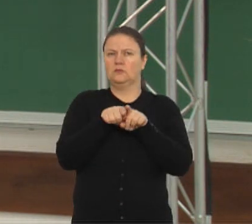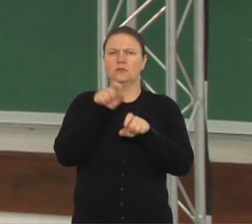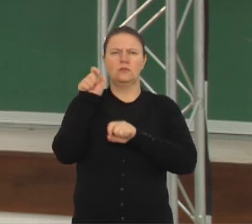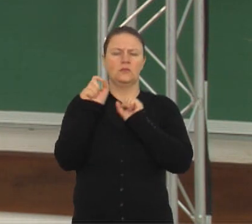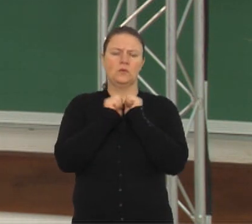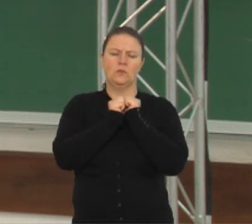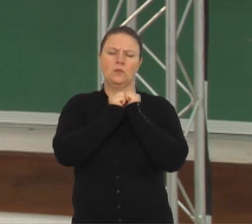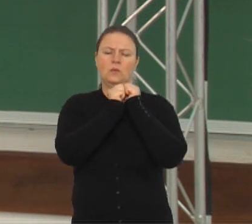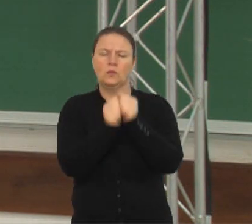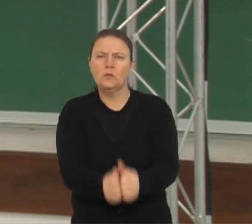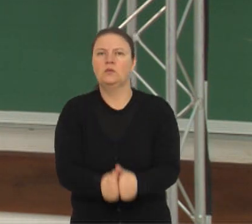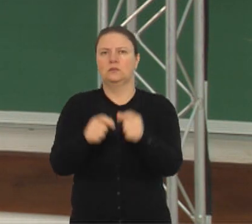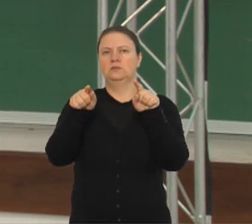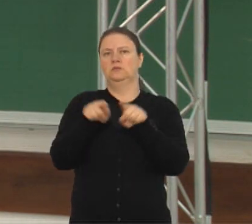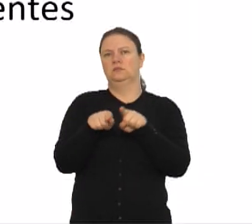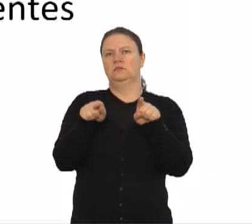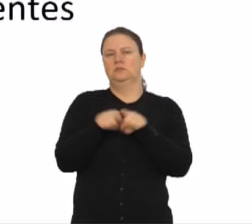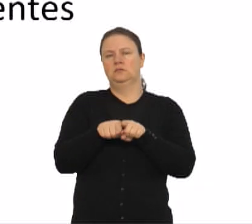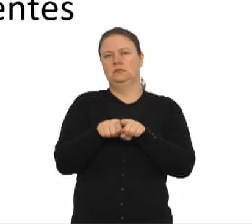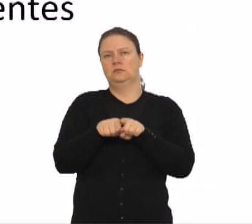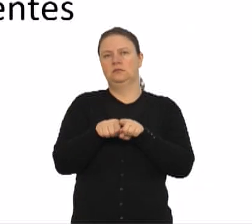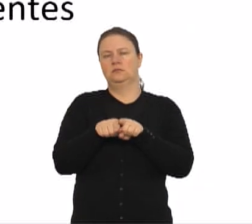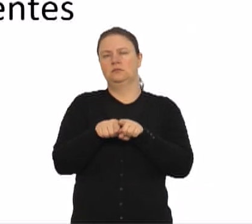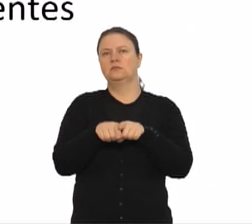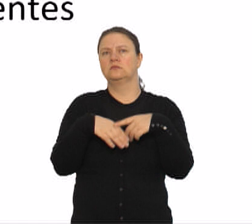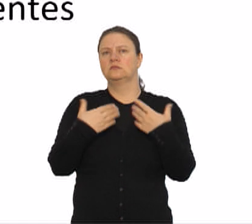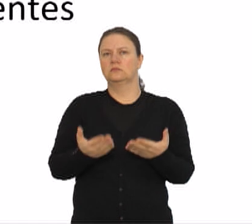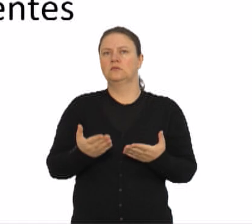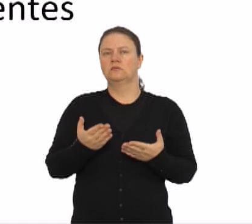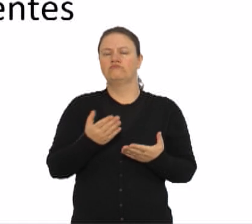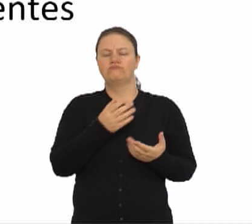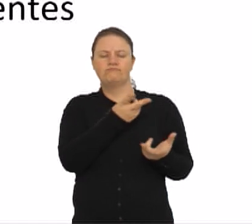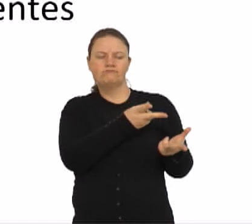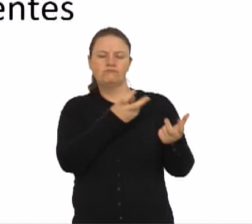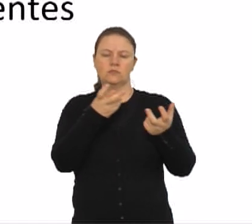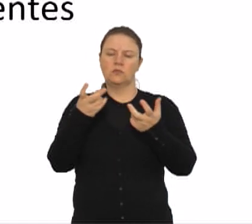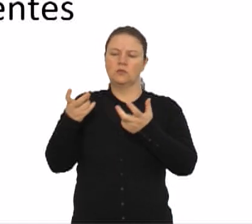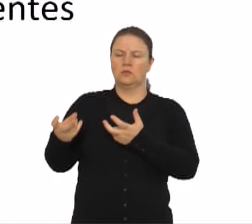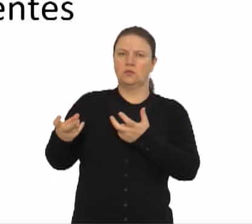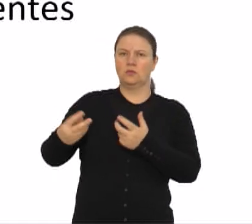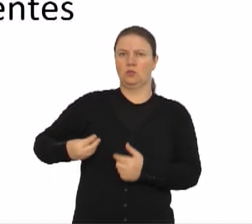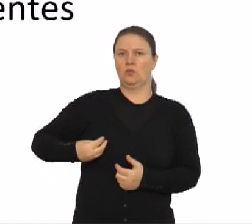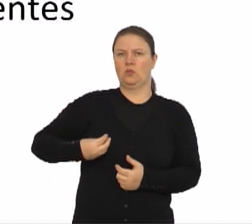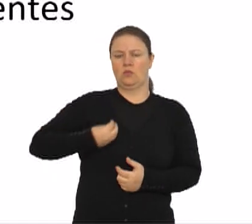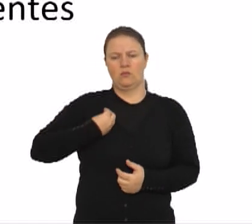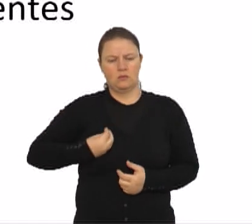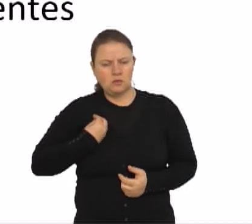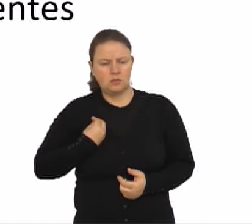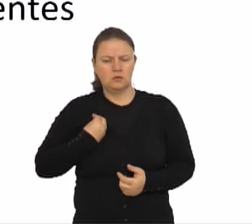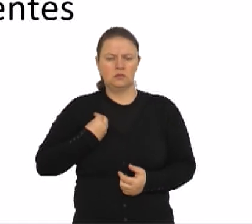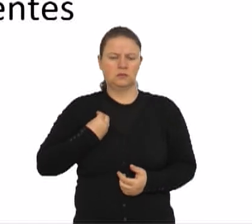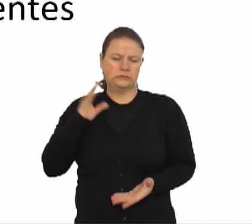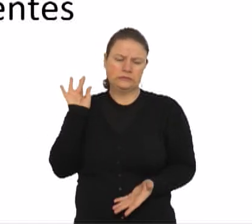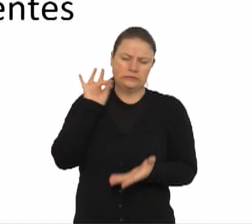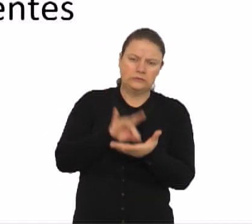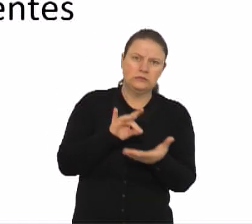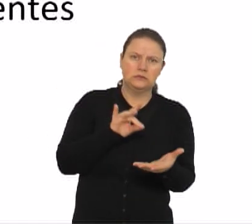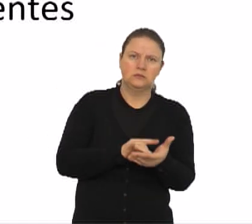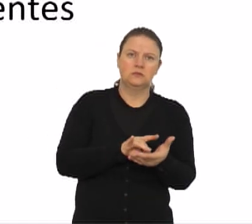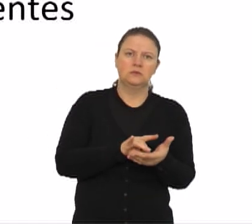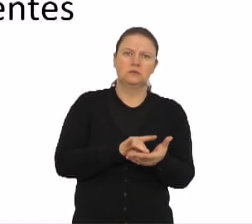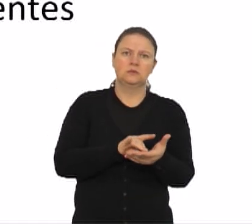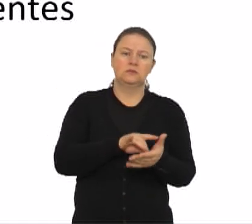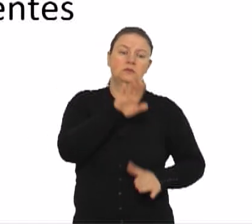conjunta, ela é transdisciplinar, analisa a realidade a partir dos diferentes